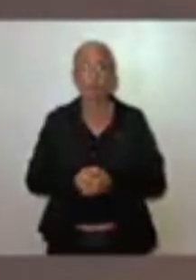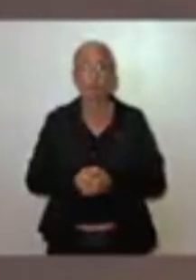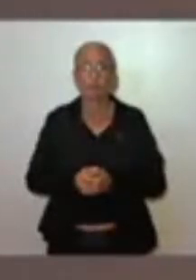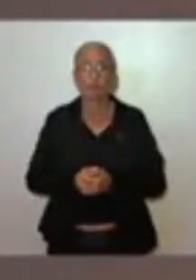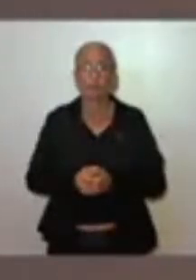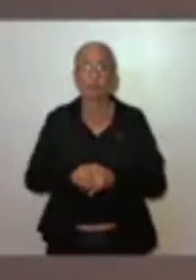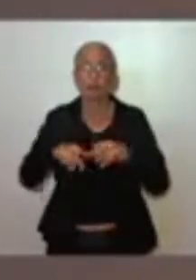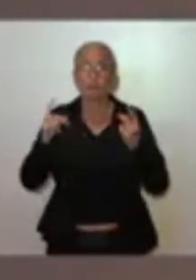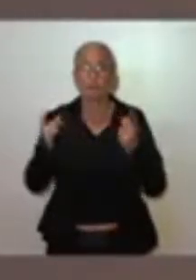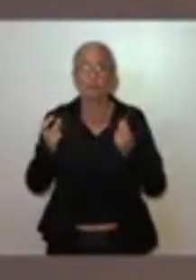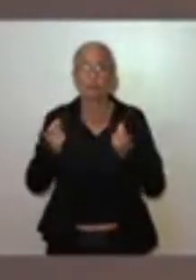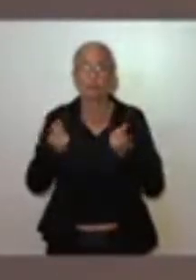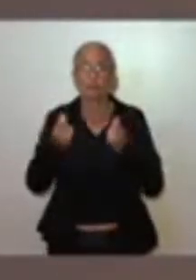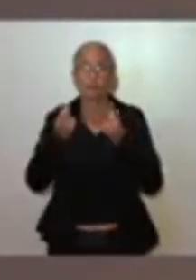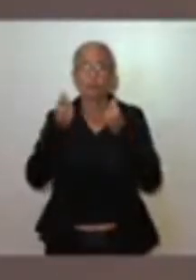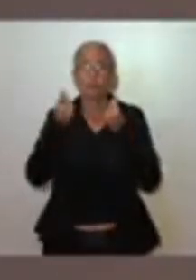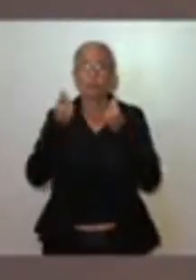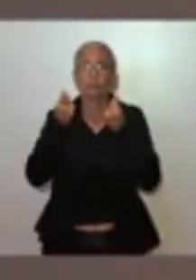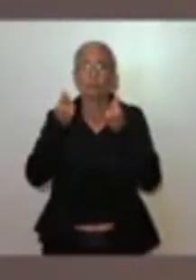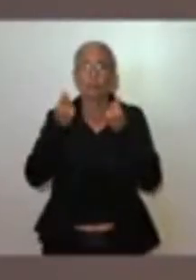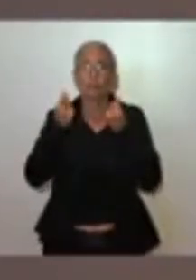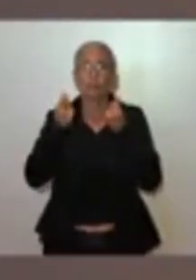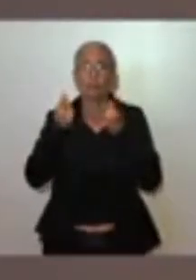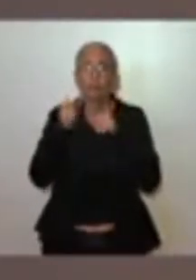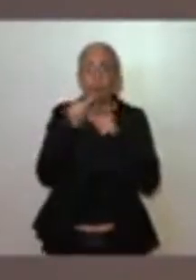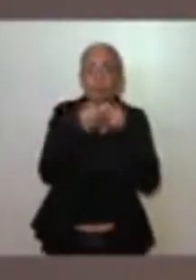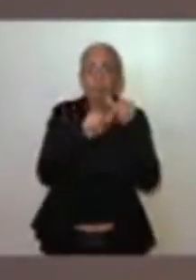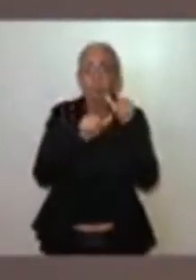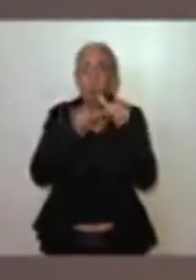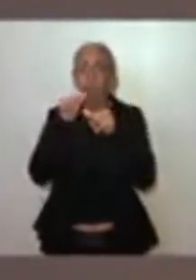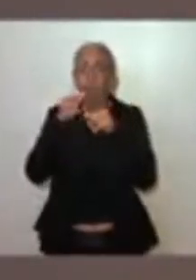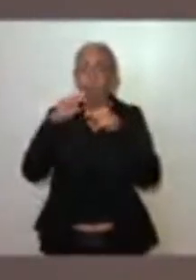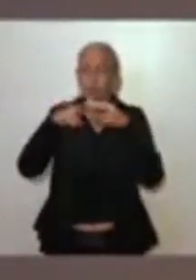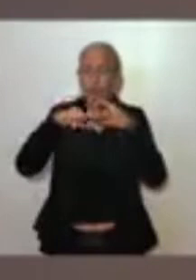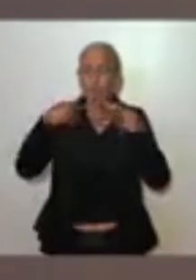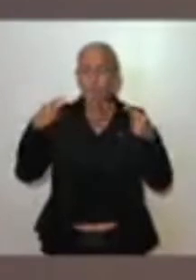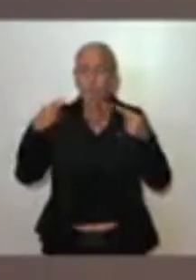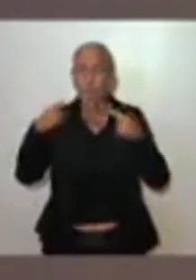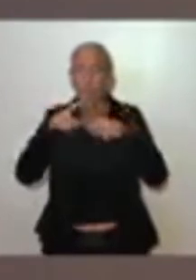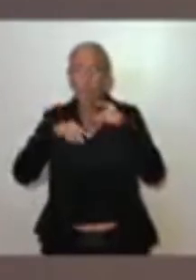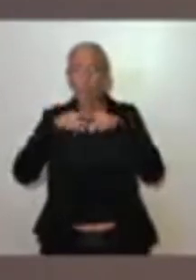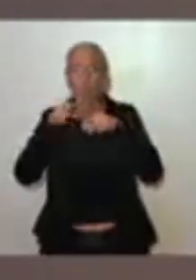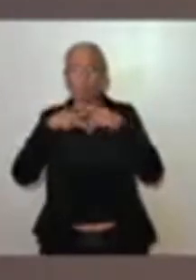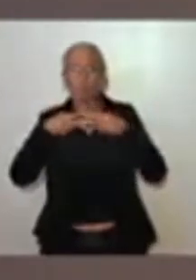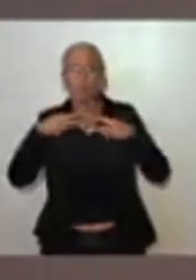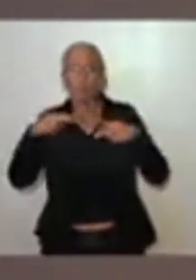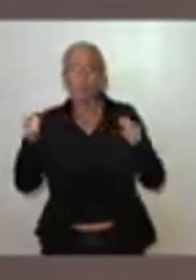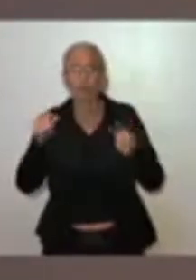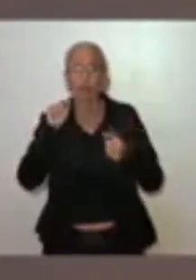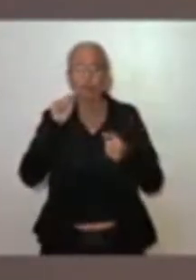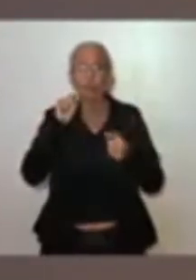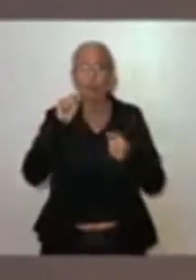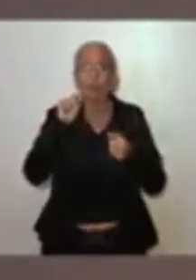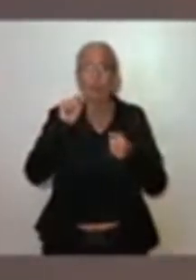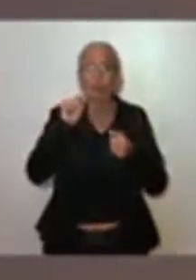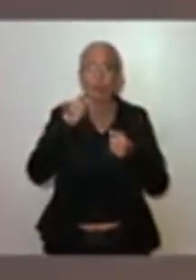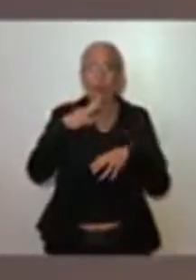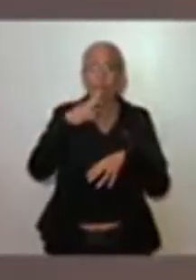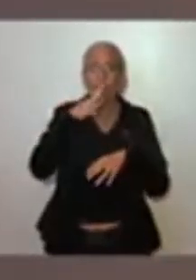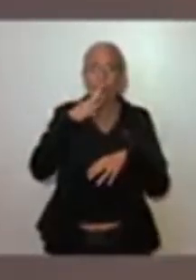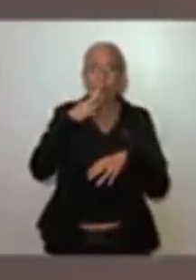riqueza se transferiu da produção de bens físicos para a capacidade de produzir